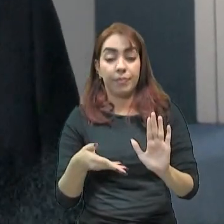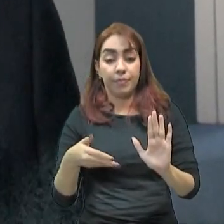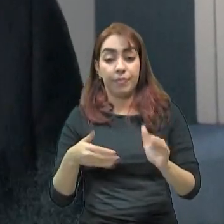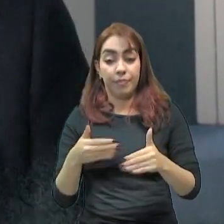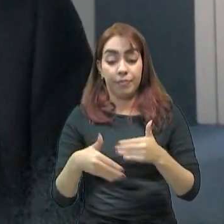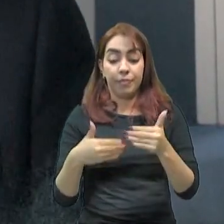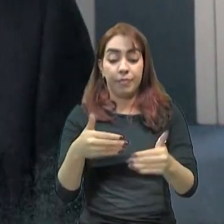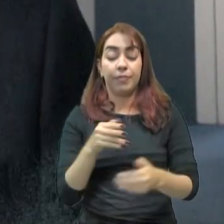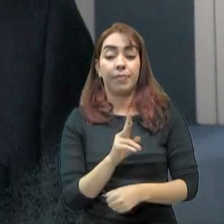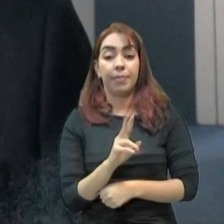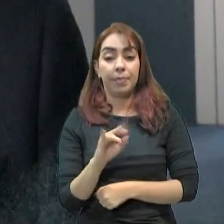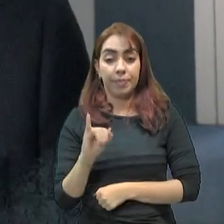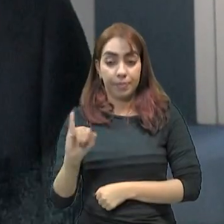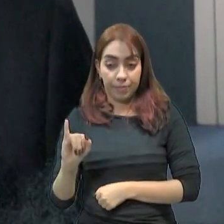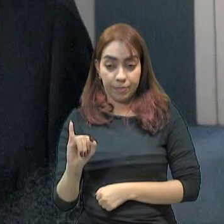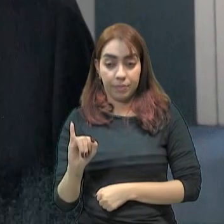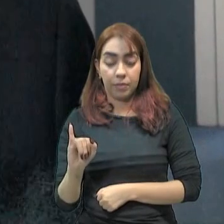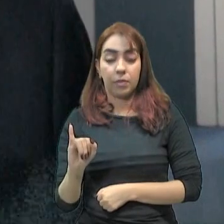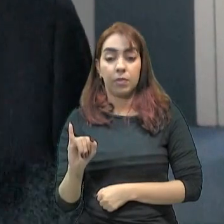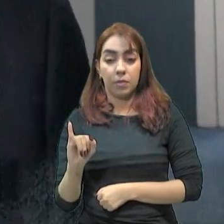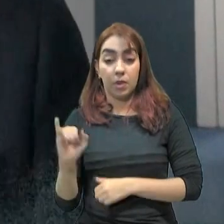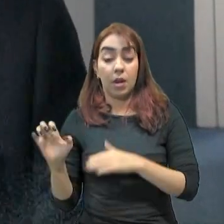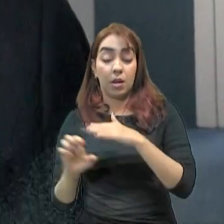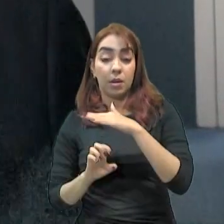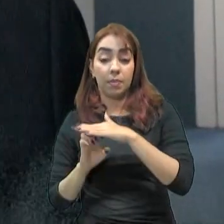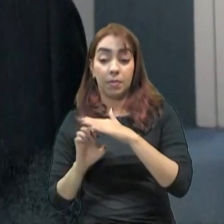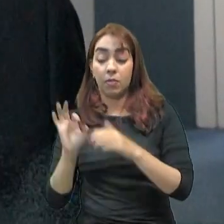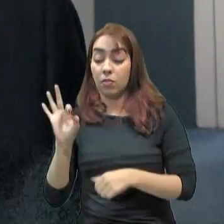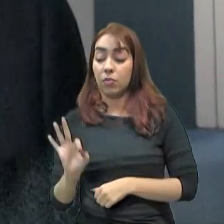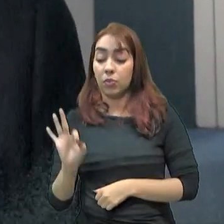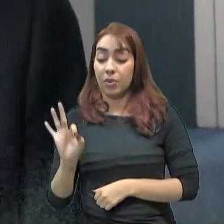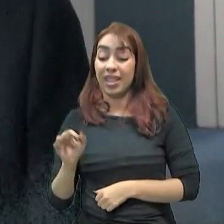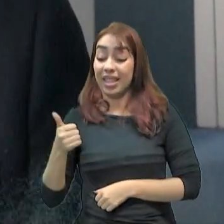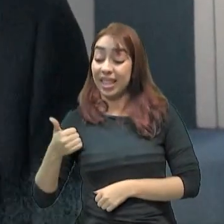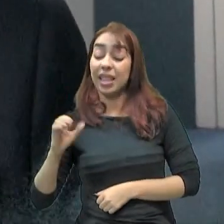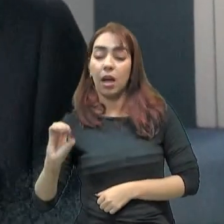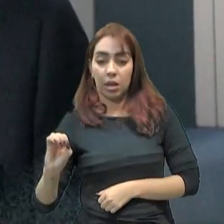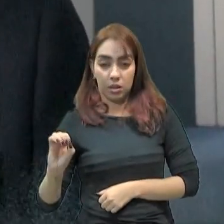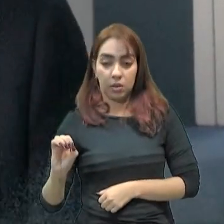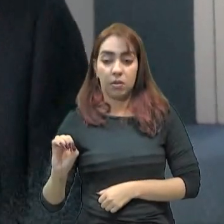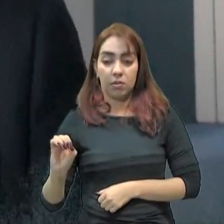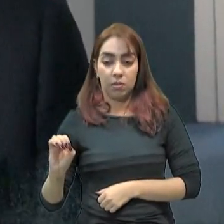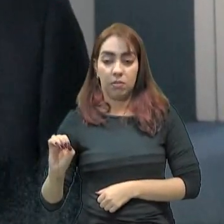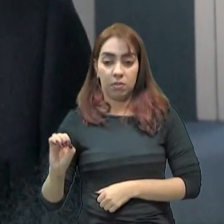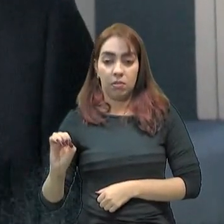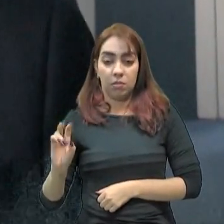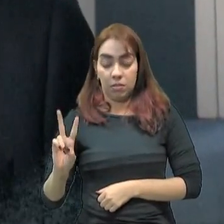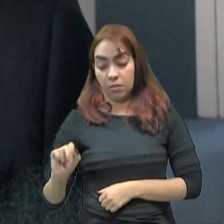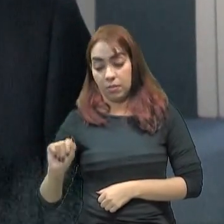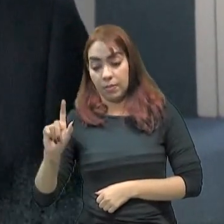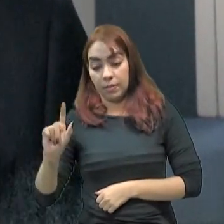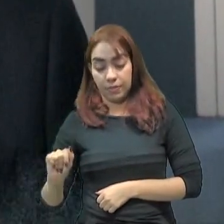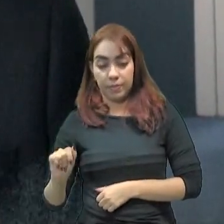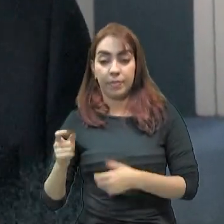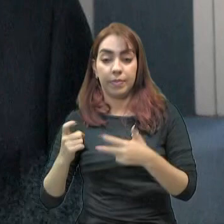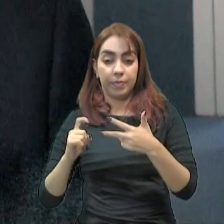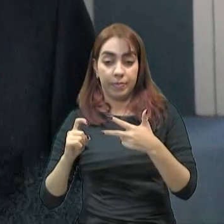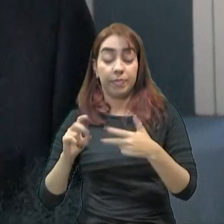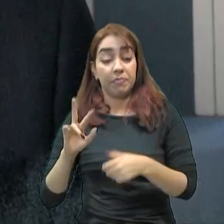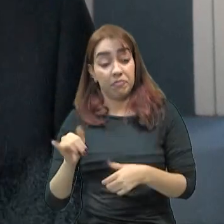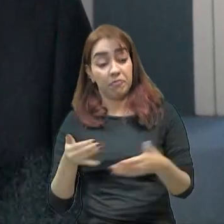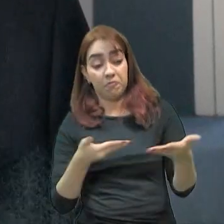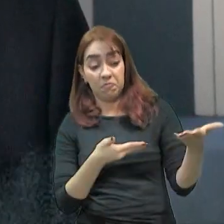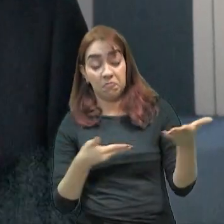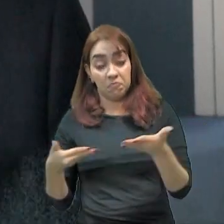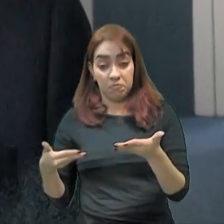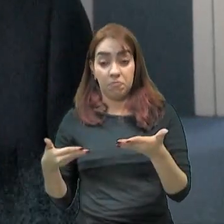usando um um quantitativo de 10% da quantidade de vagas que o poder executivo vai contratar isso